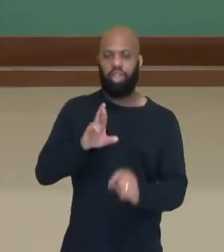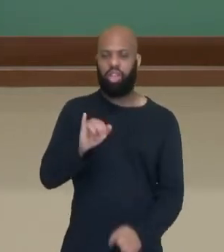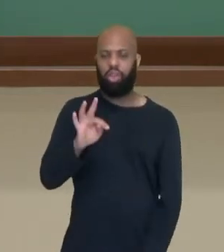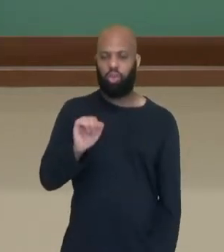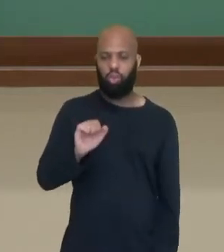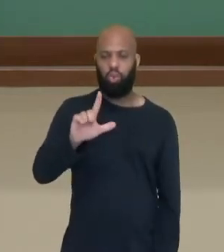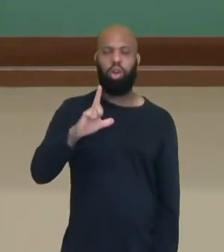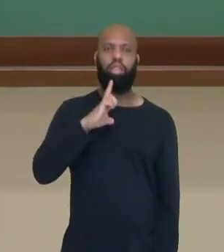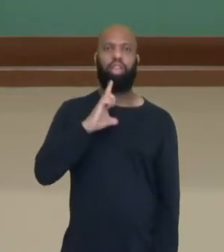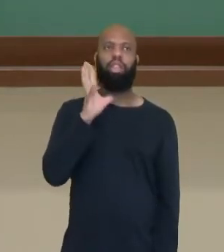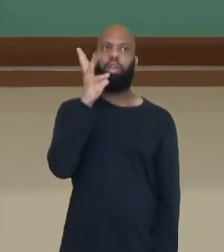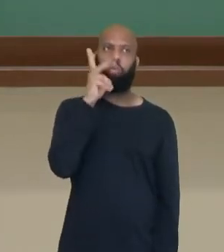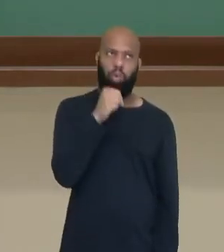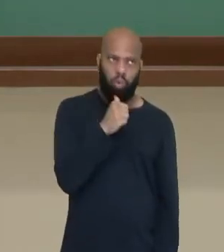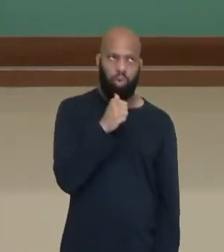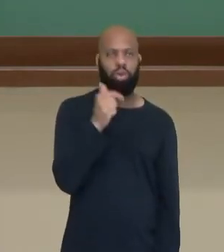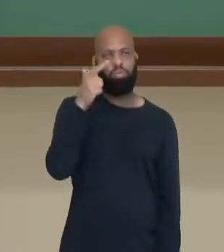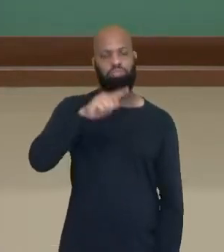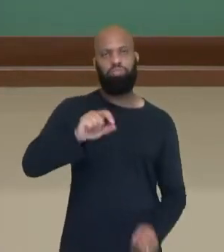muito mais.